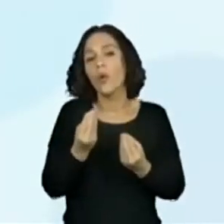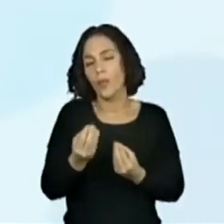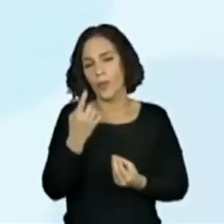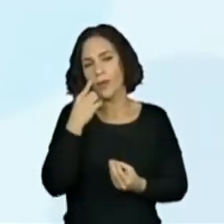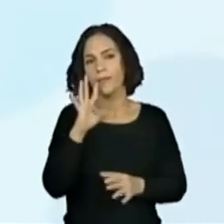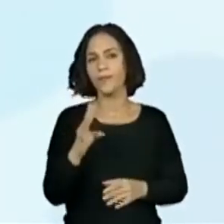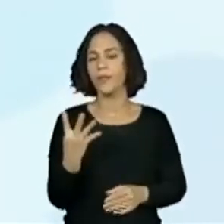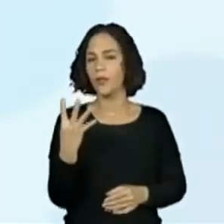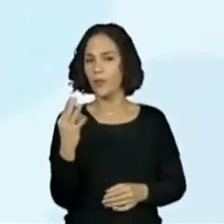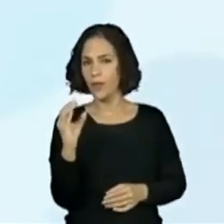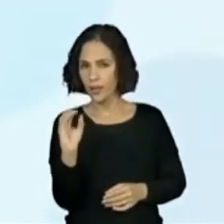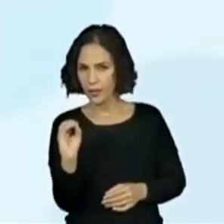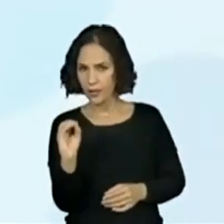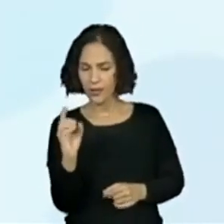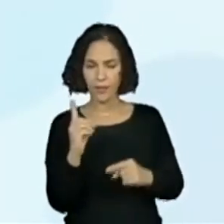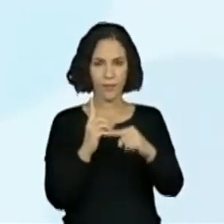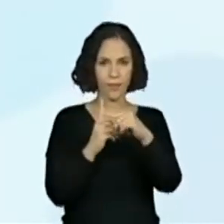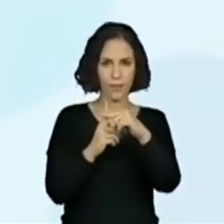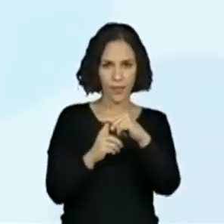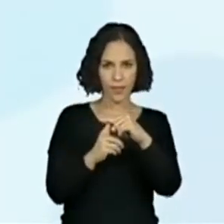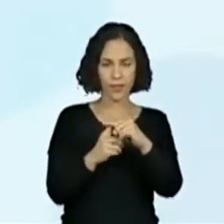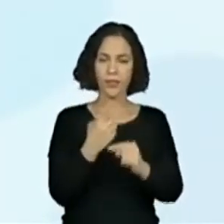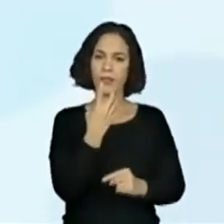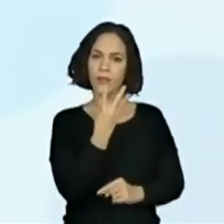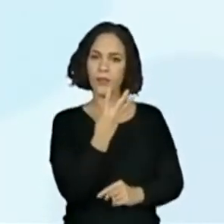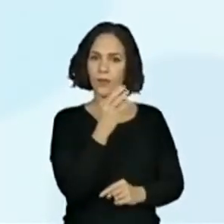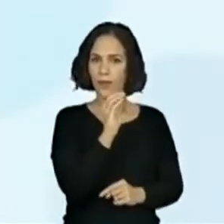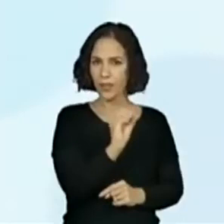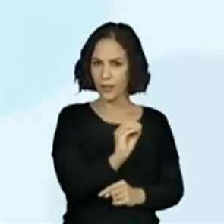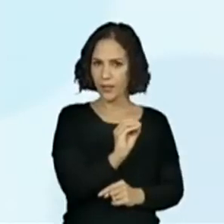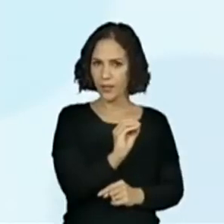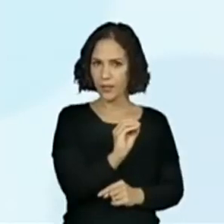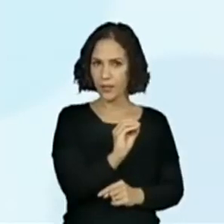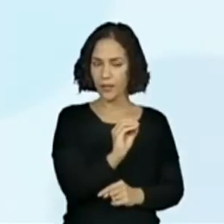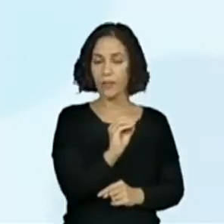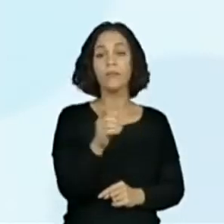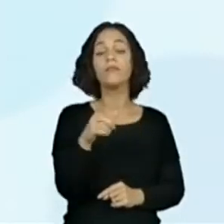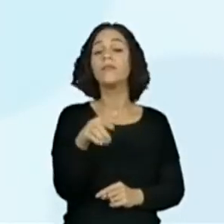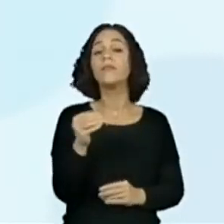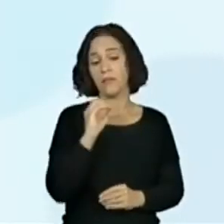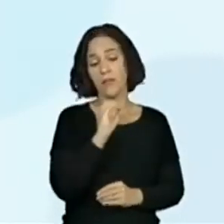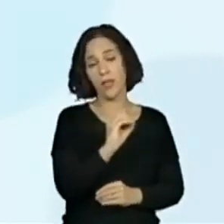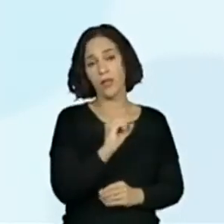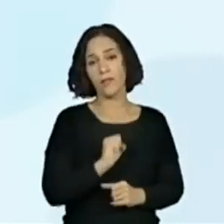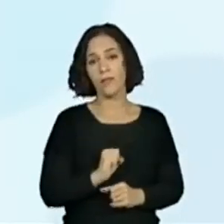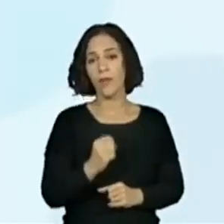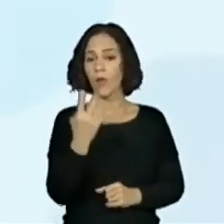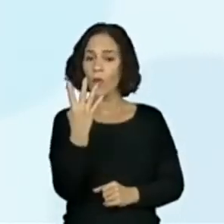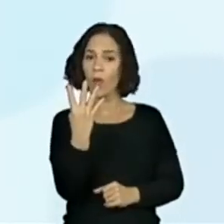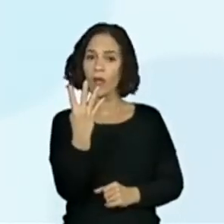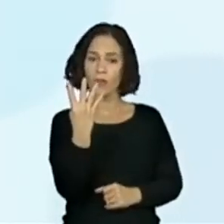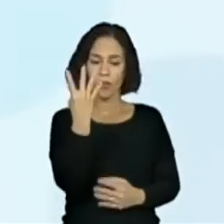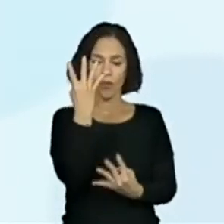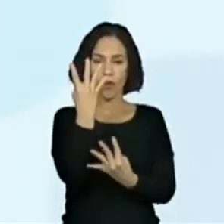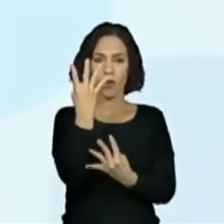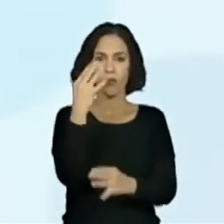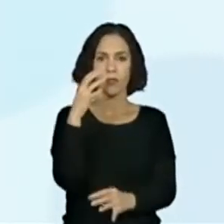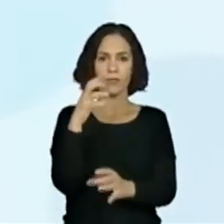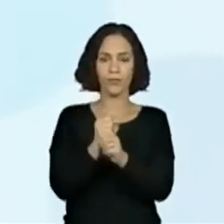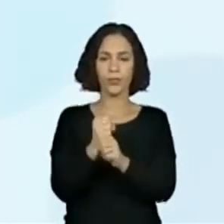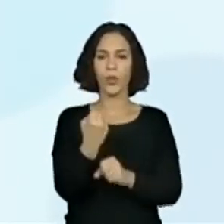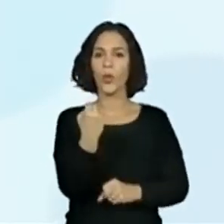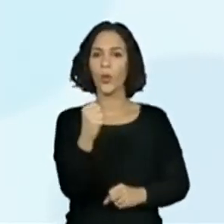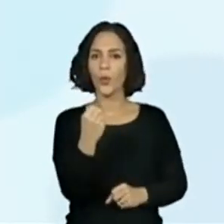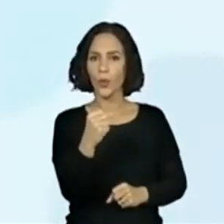40. Mais 40. Mais 40. Né? Aqui vai ser zero. Para mais 4 mais 4.